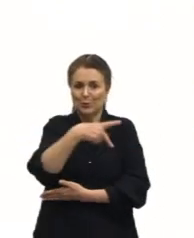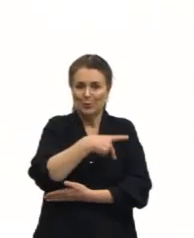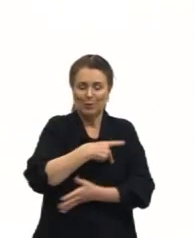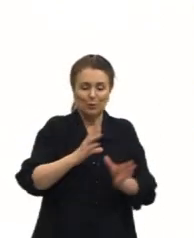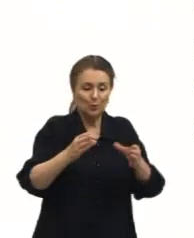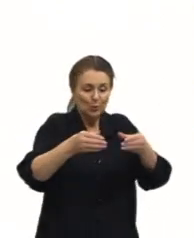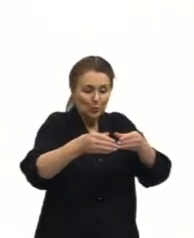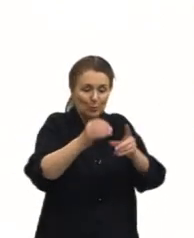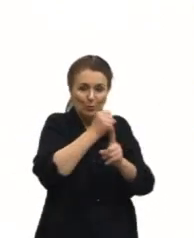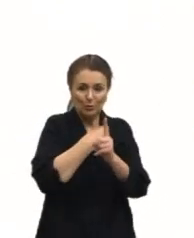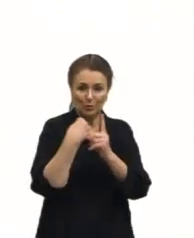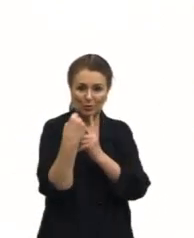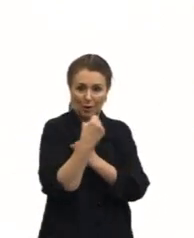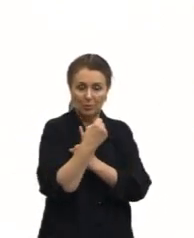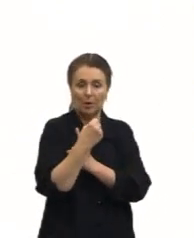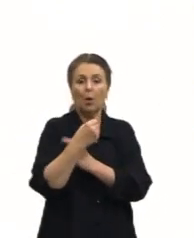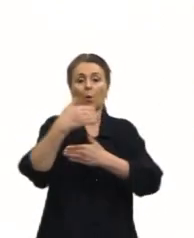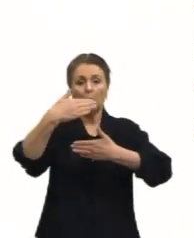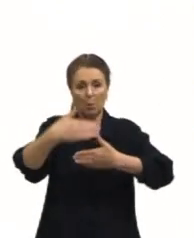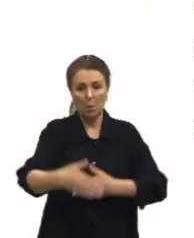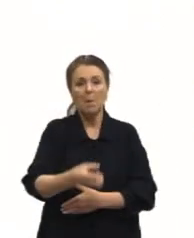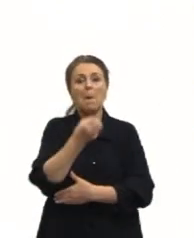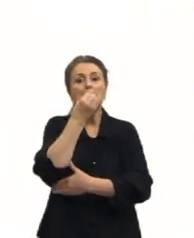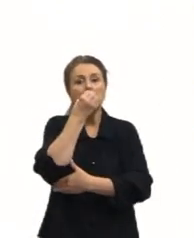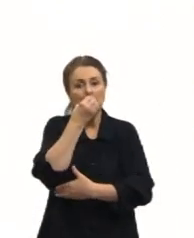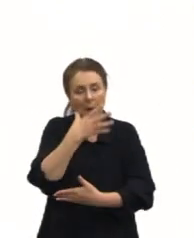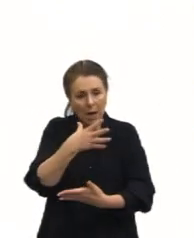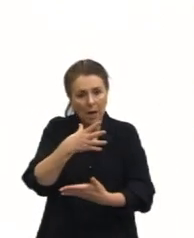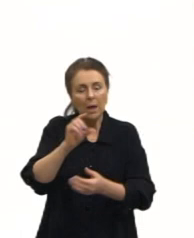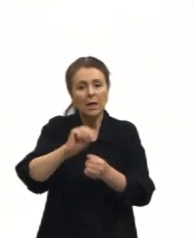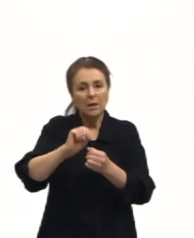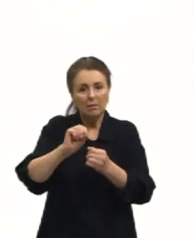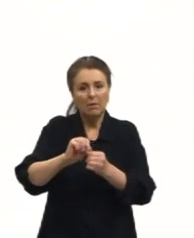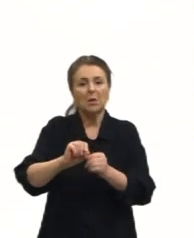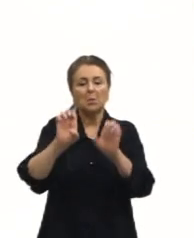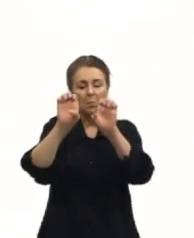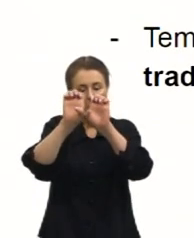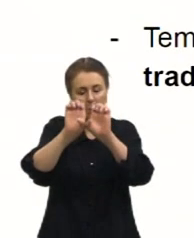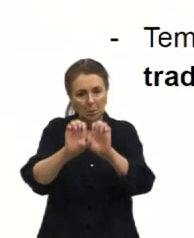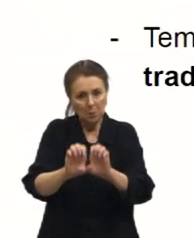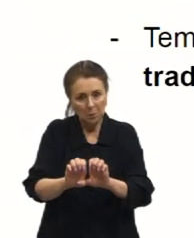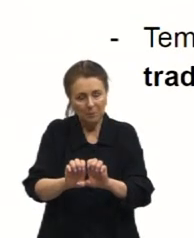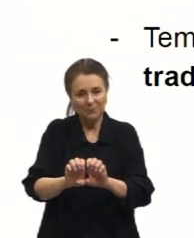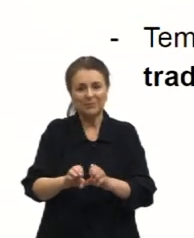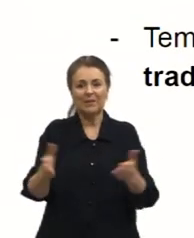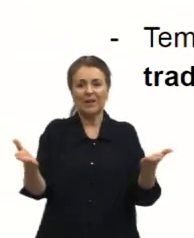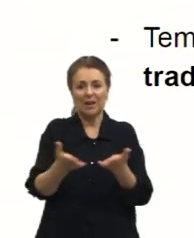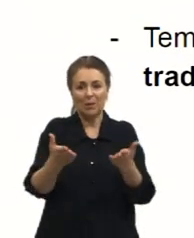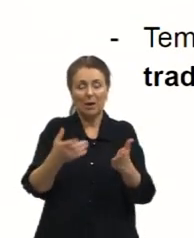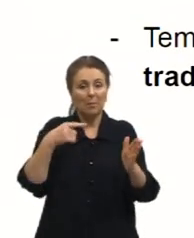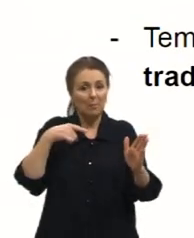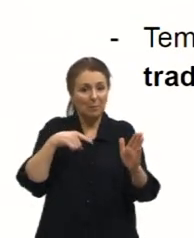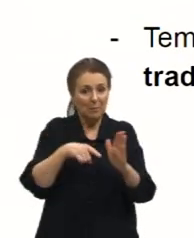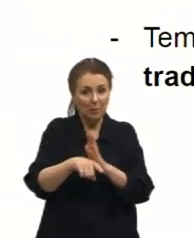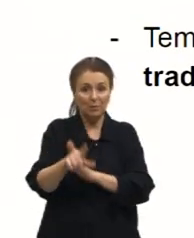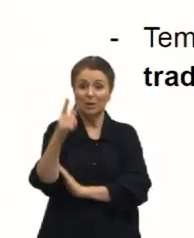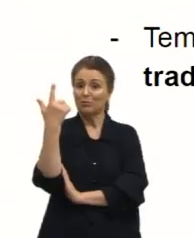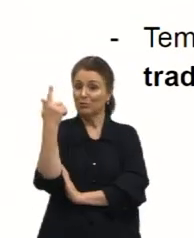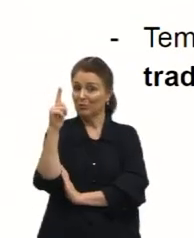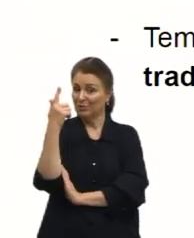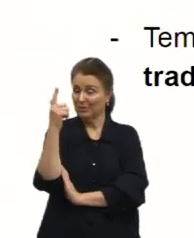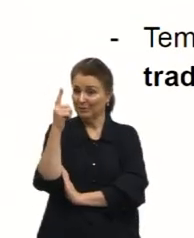grupos sociais uma prova muito bem feita muito bem estruturada vamos agora então para as questões de geografia